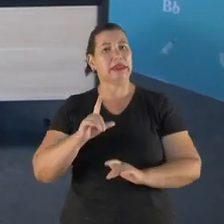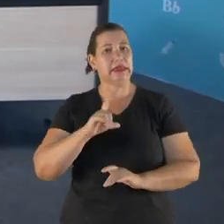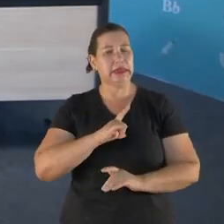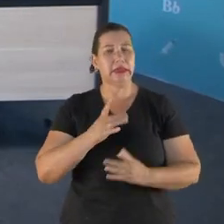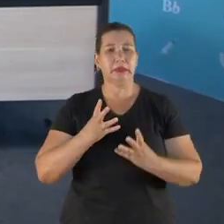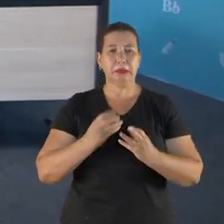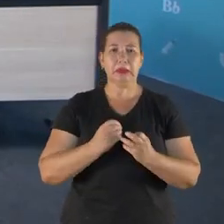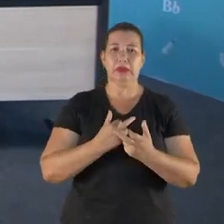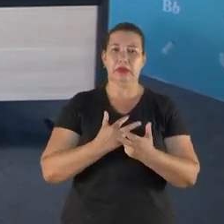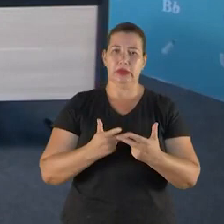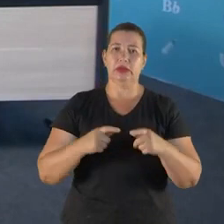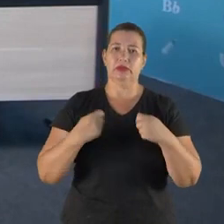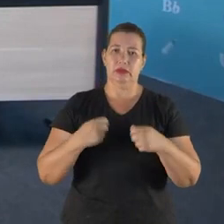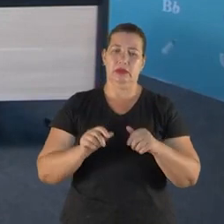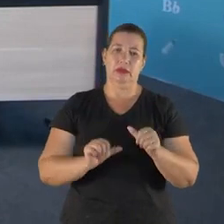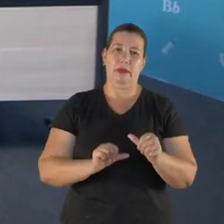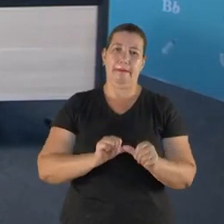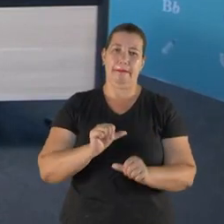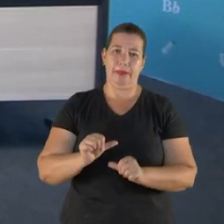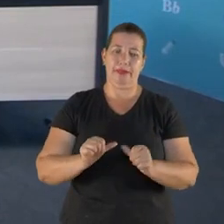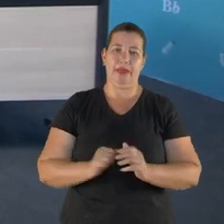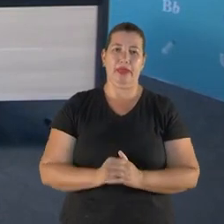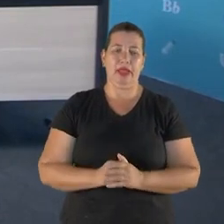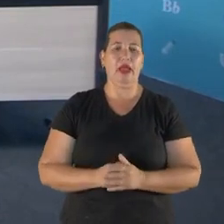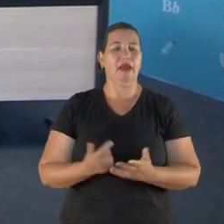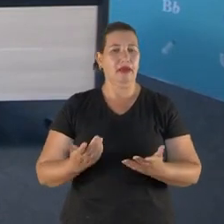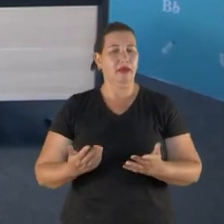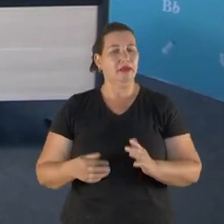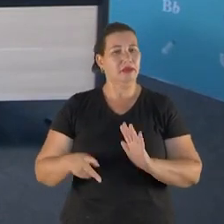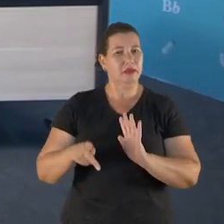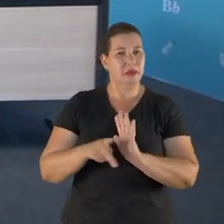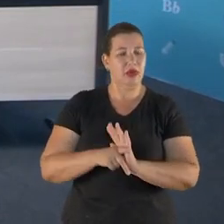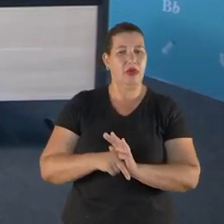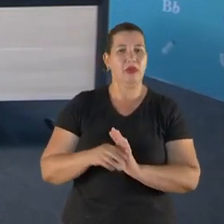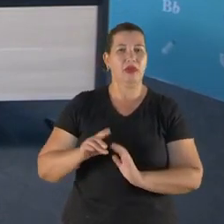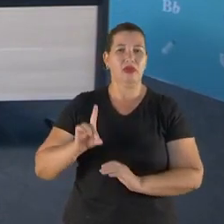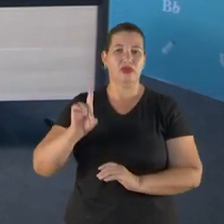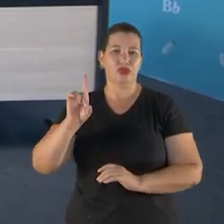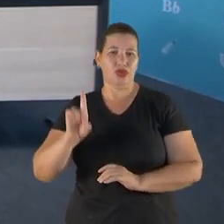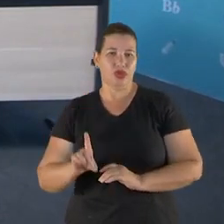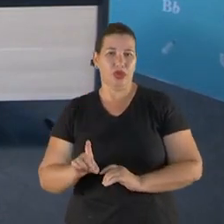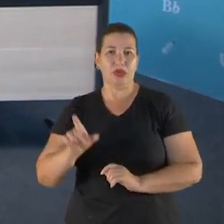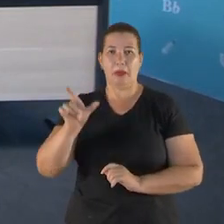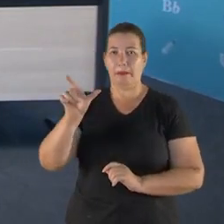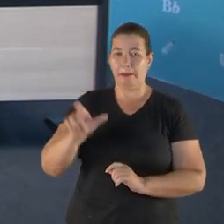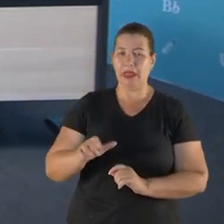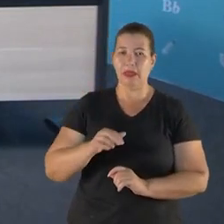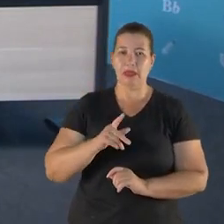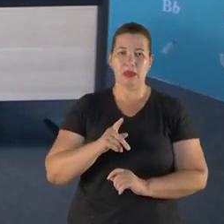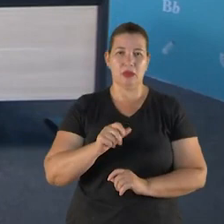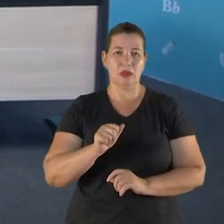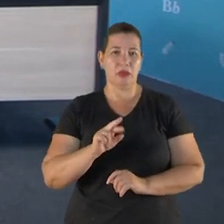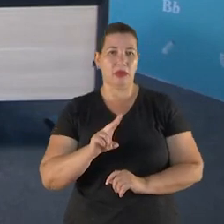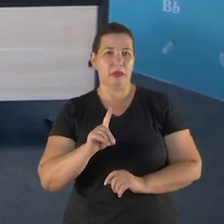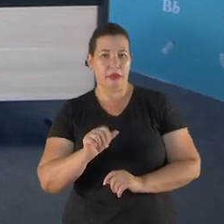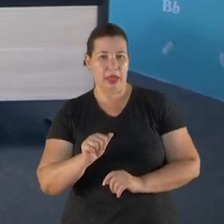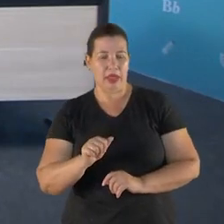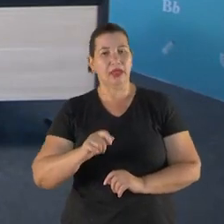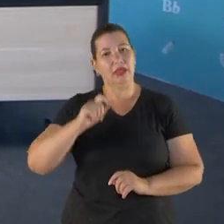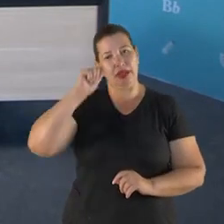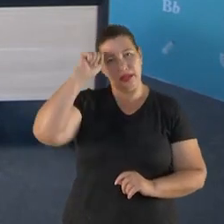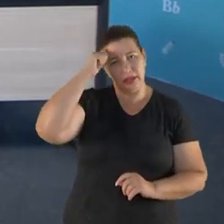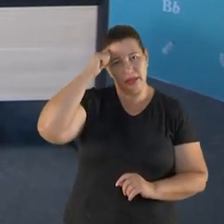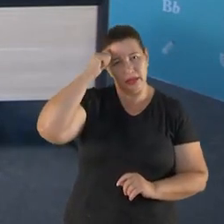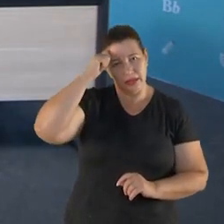abolida, mas que ainda há muita coisa a ser mudada no que diz respeito a direito das